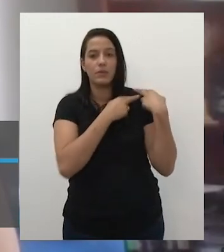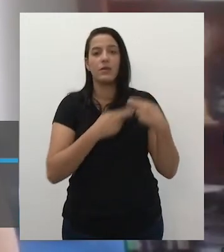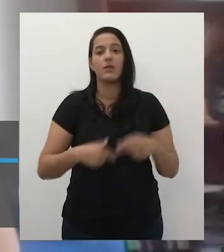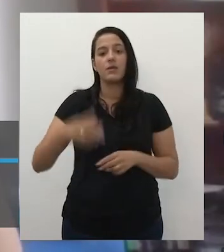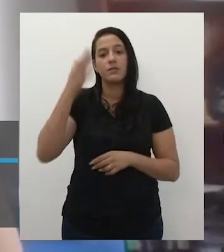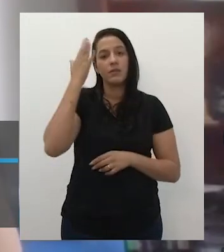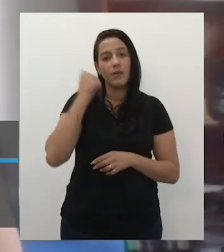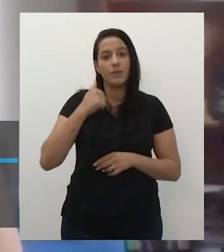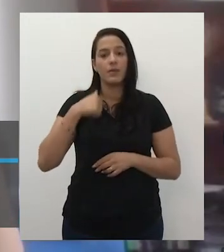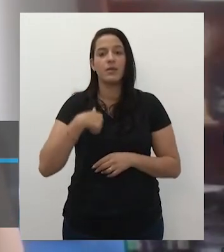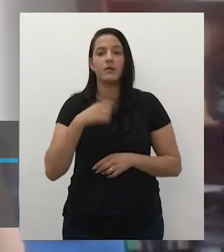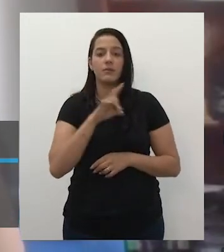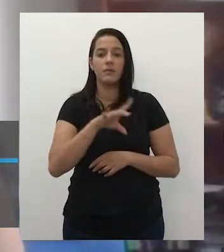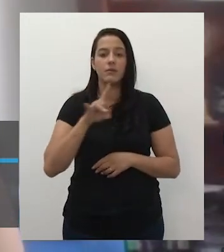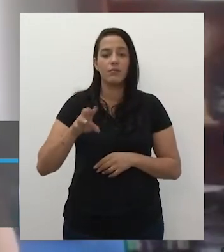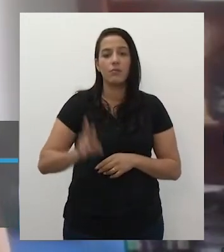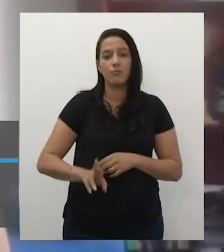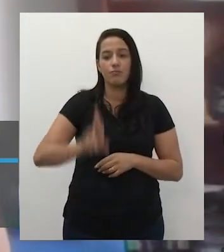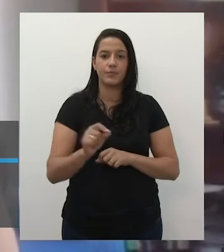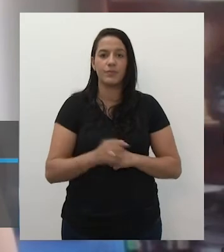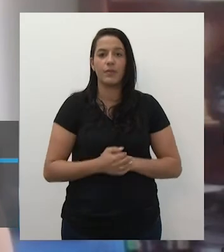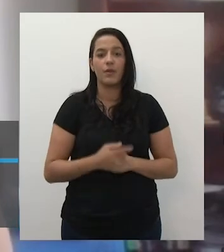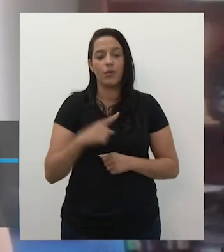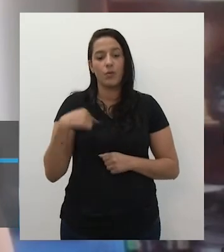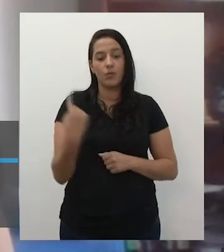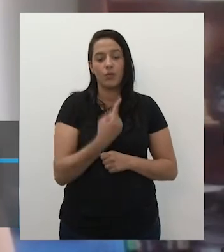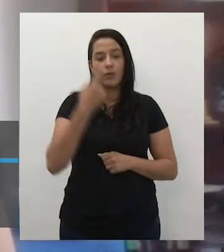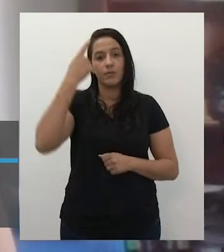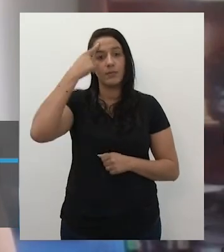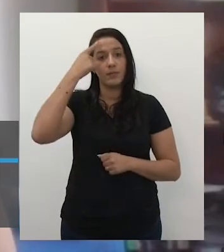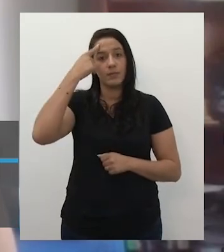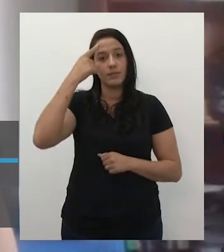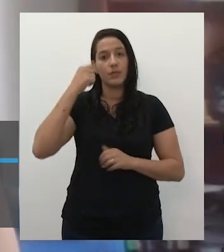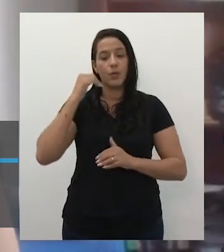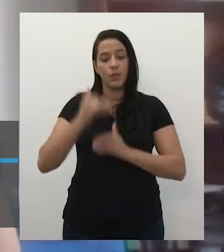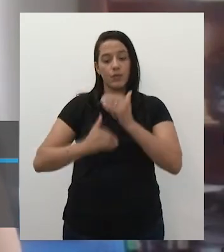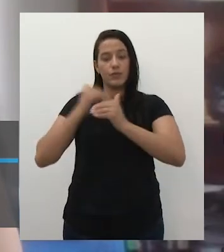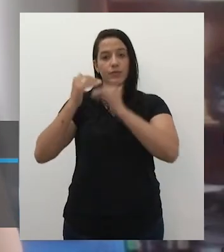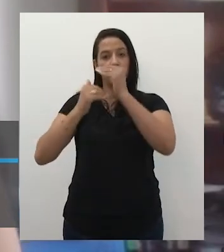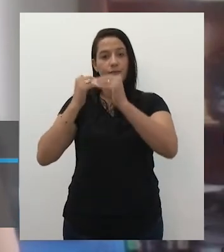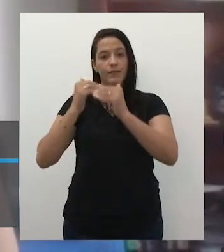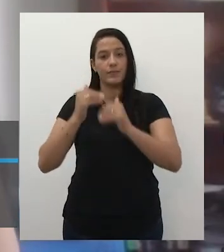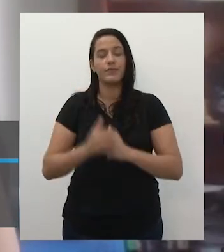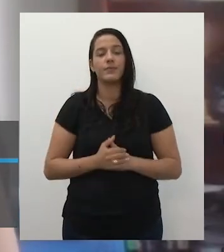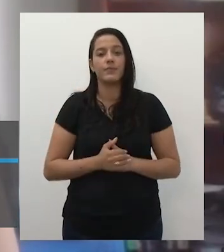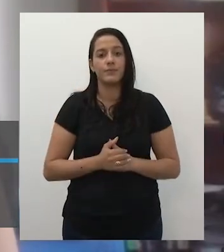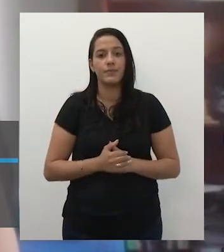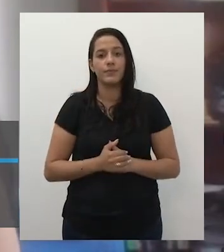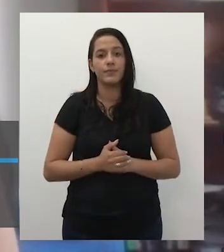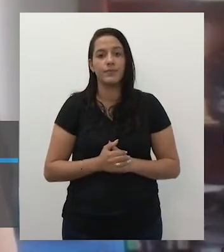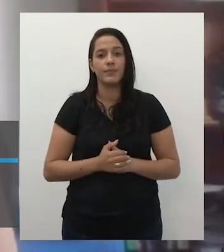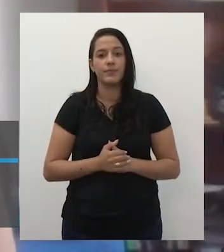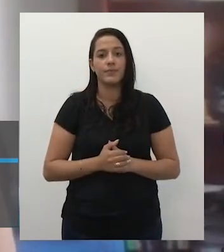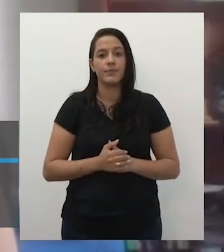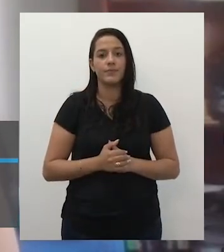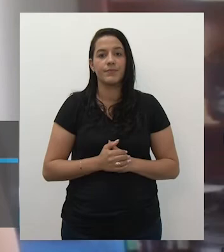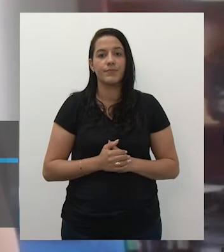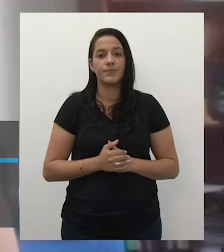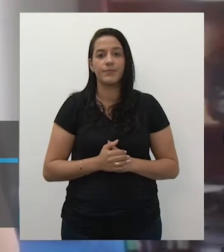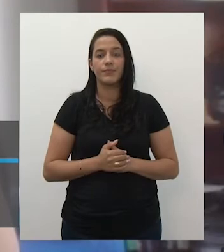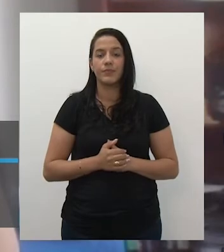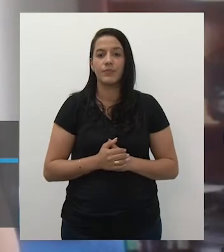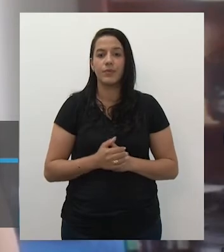você entrega, né, você sempre, esse seu senso de responsabilidade nas entregas dos